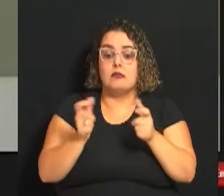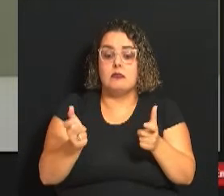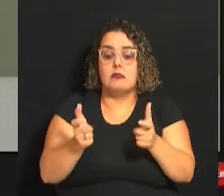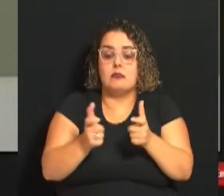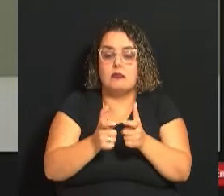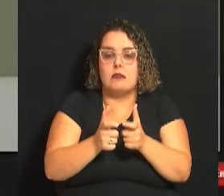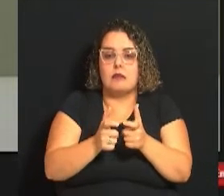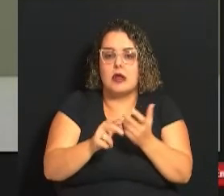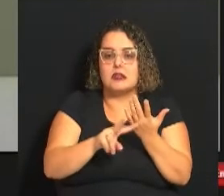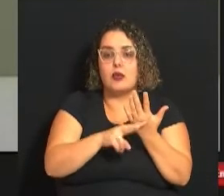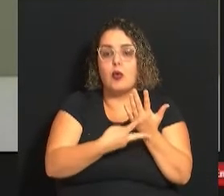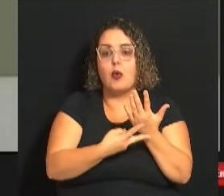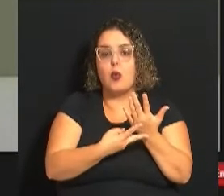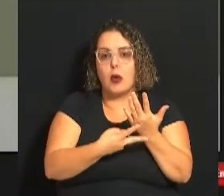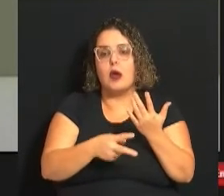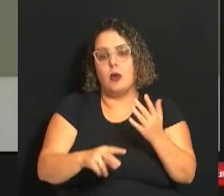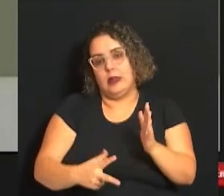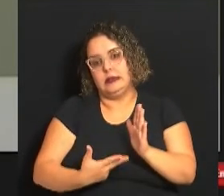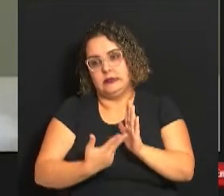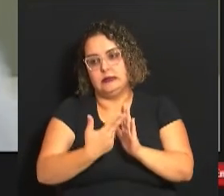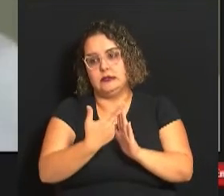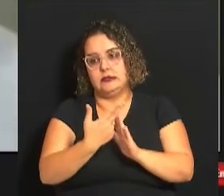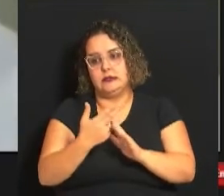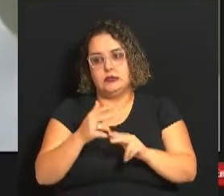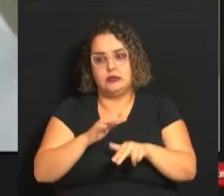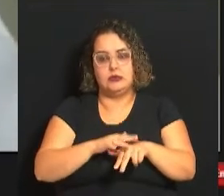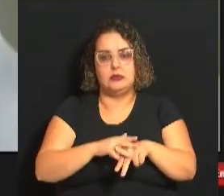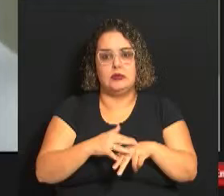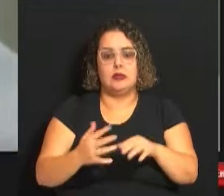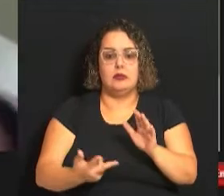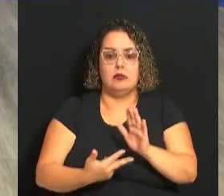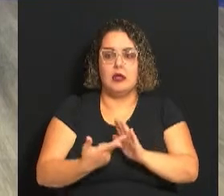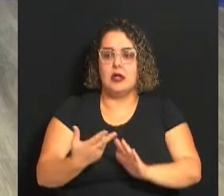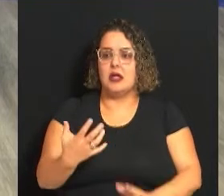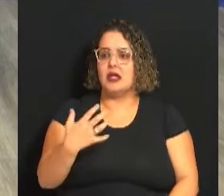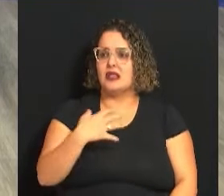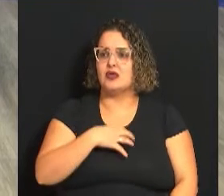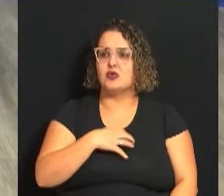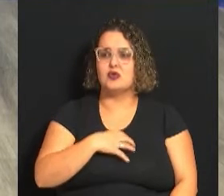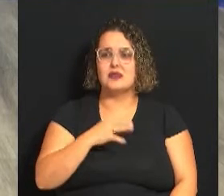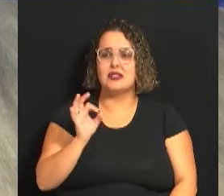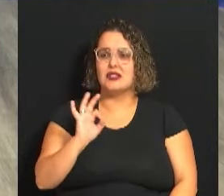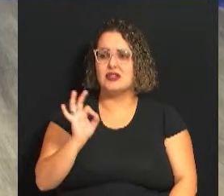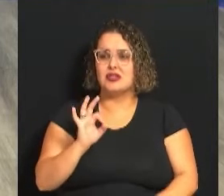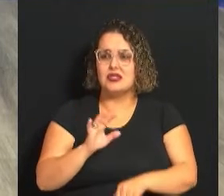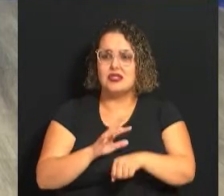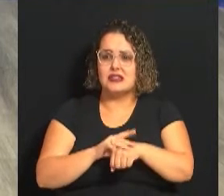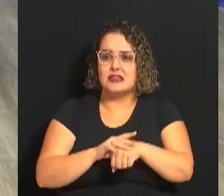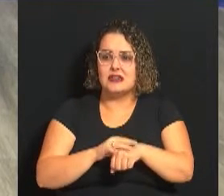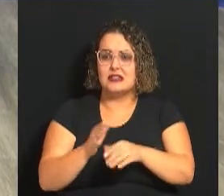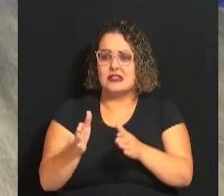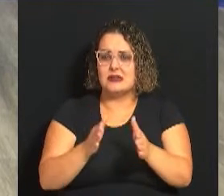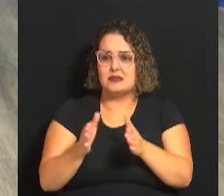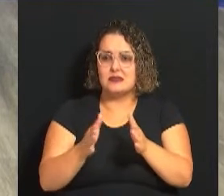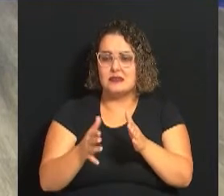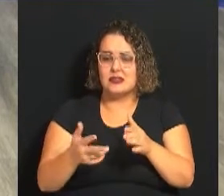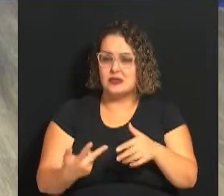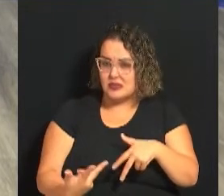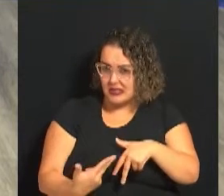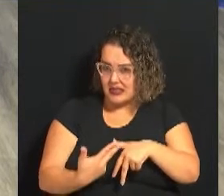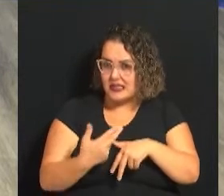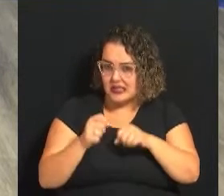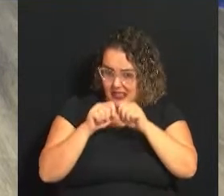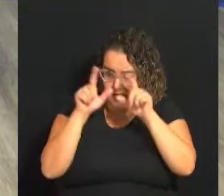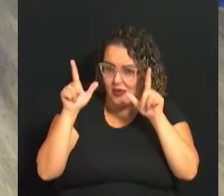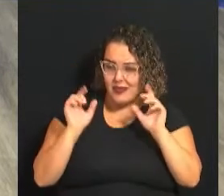cirúrgicas dos pacientes operados. E o paciente não sente nenhuma dor, doutor? Nesse período aí, nessa cirurgia que ele está